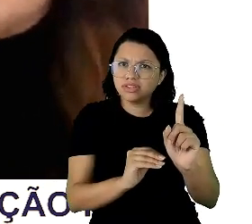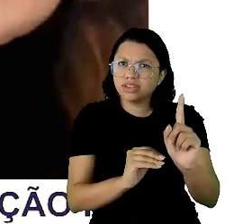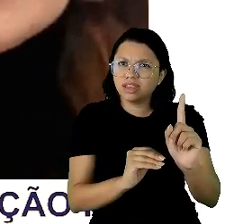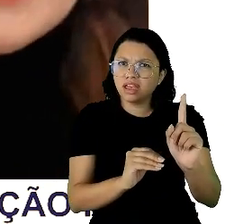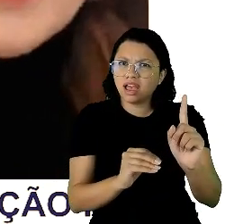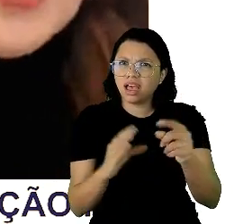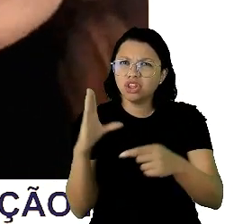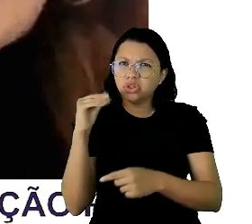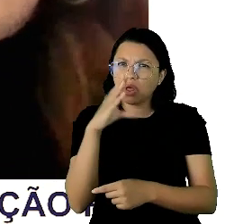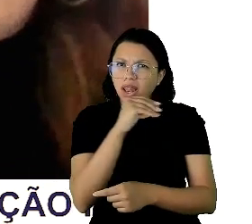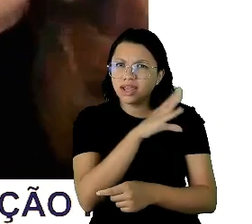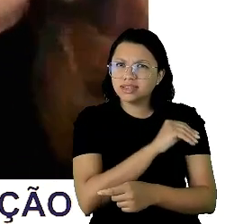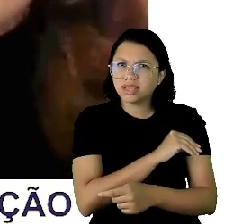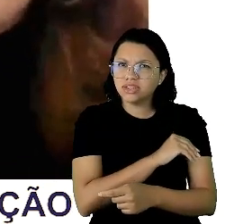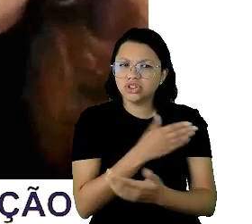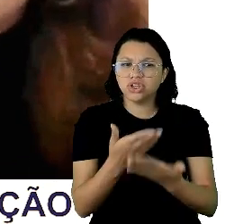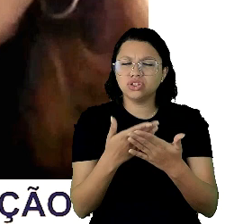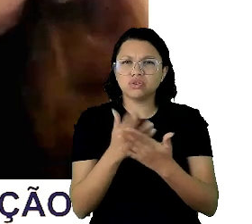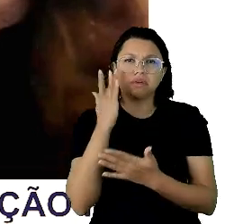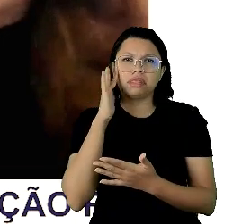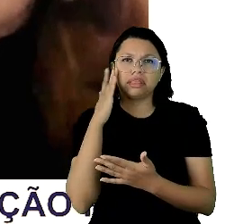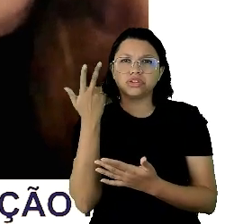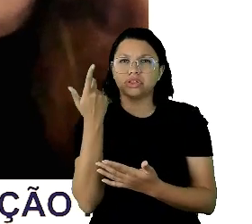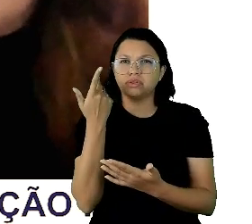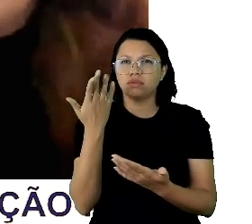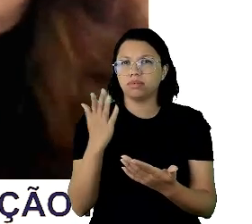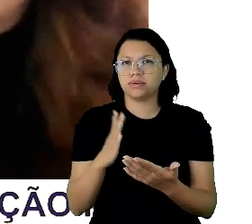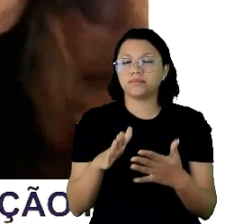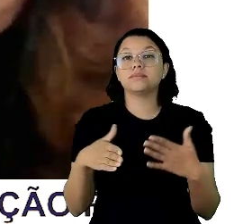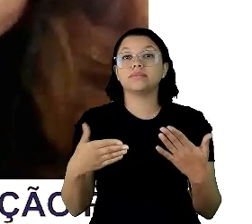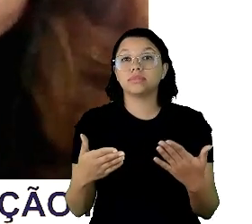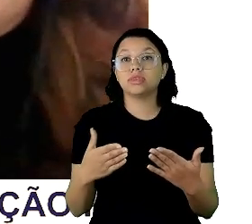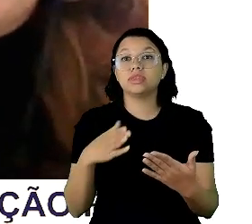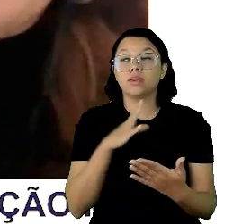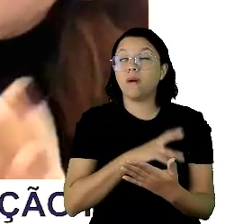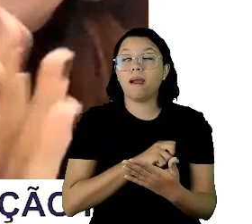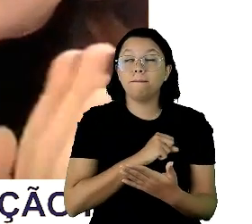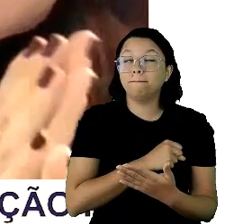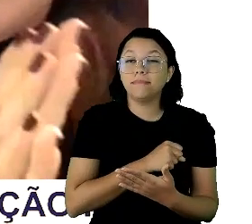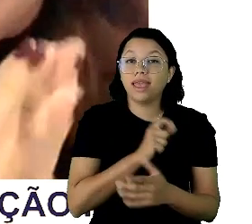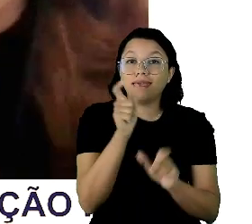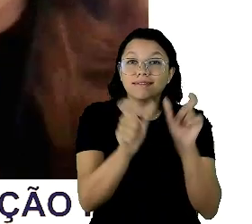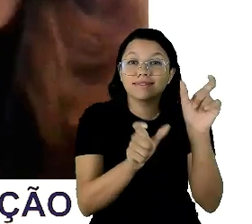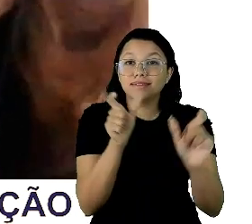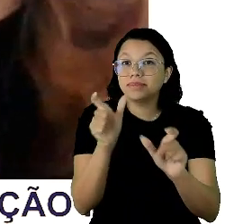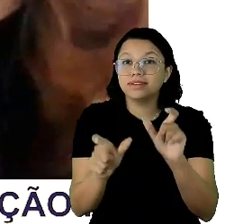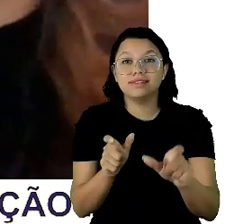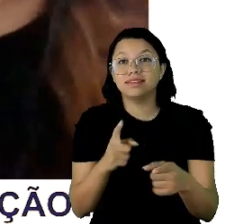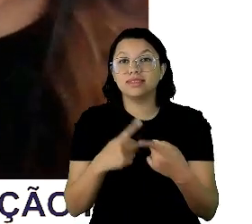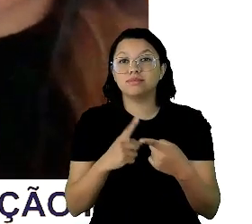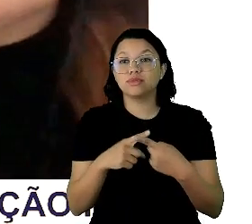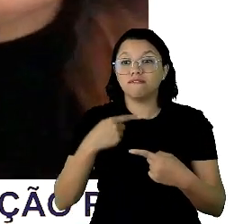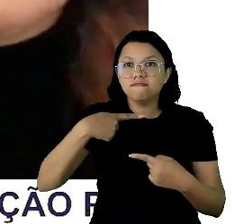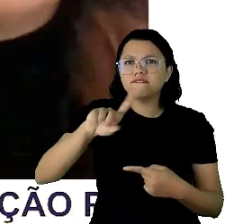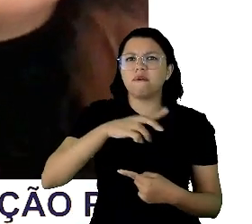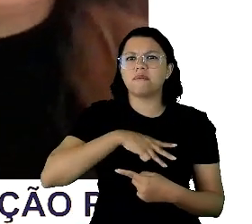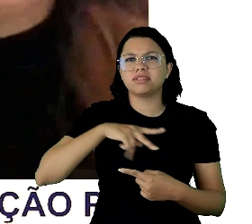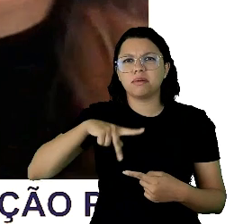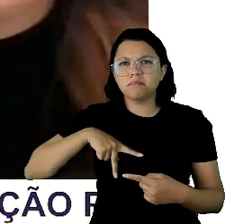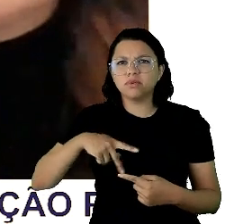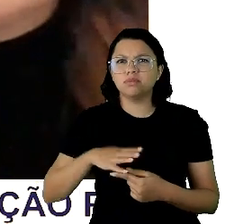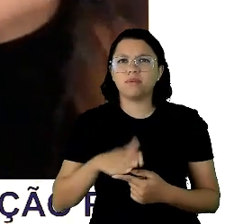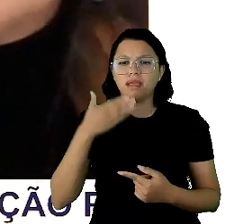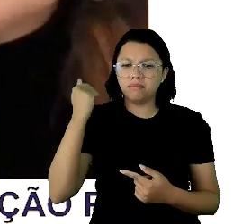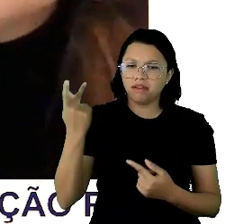essas meninas já têm essa consciência, já é uma geração melhor que a nossa, que não fica calada com vergonha.